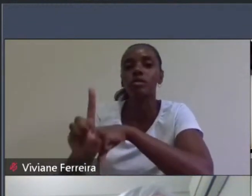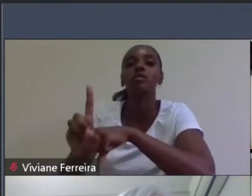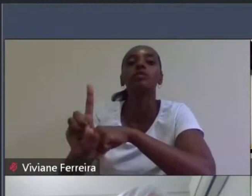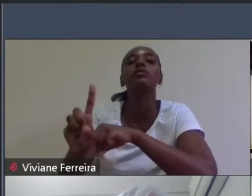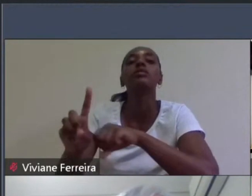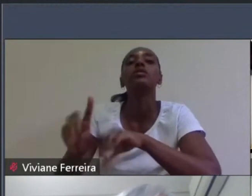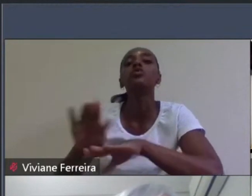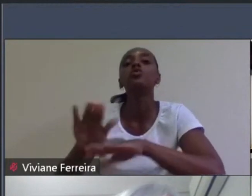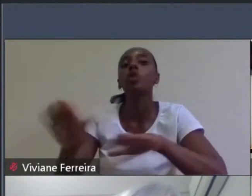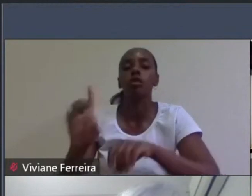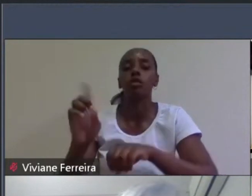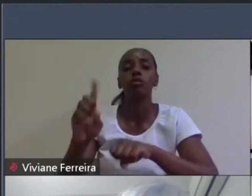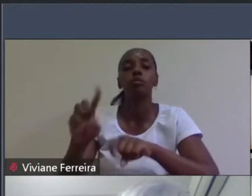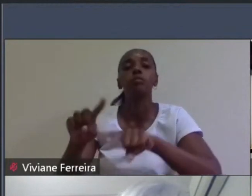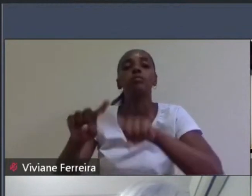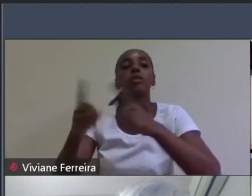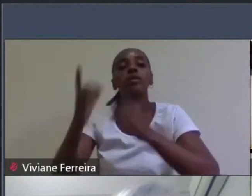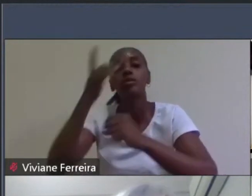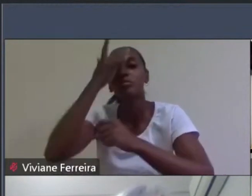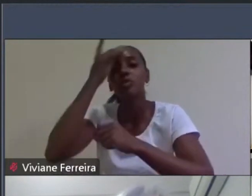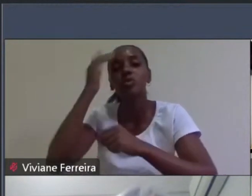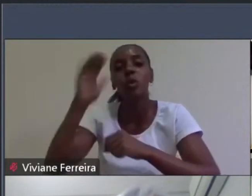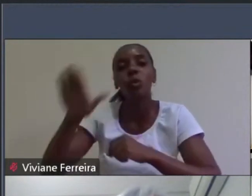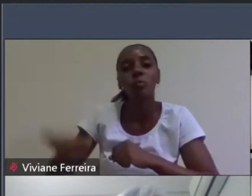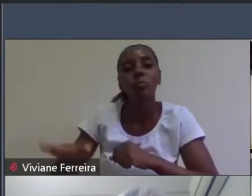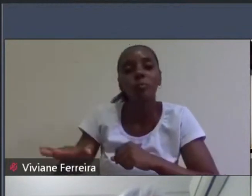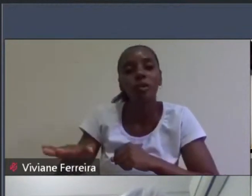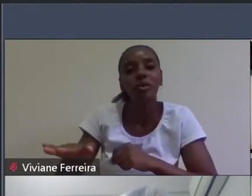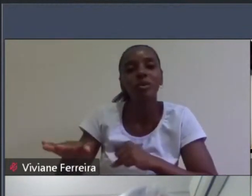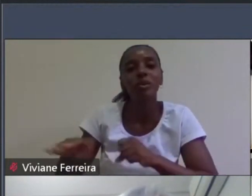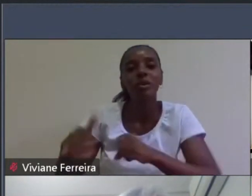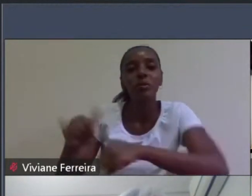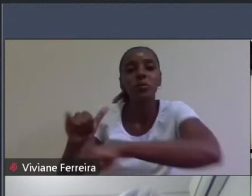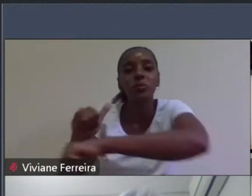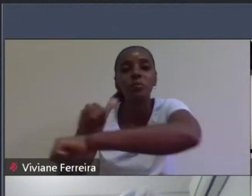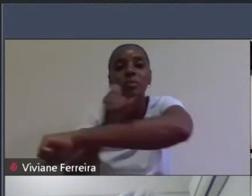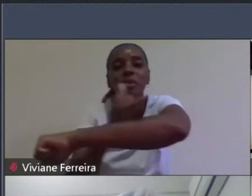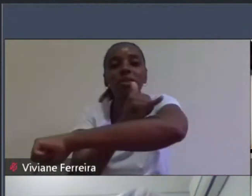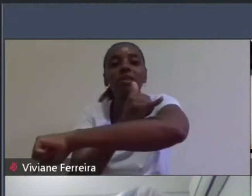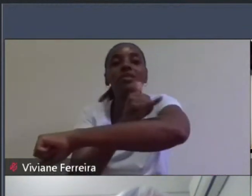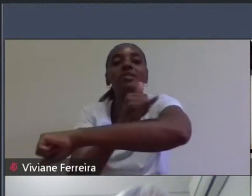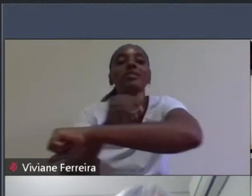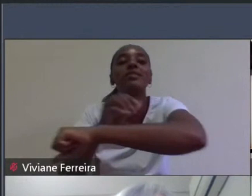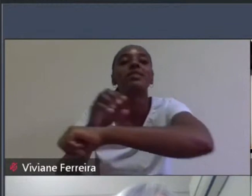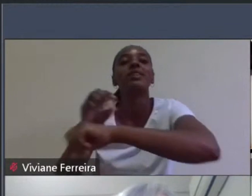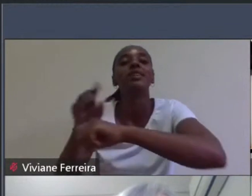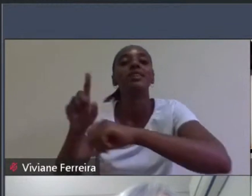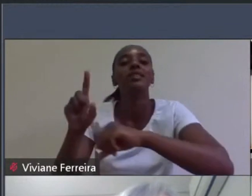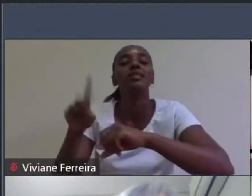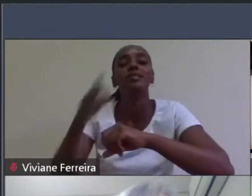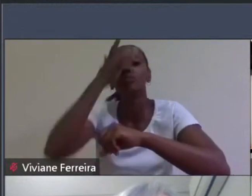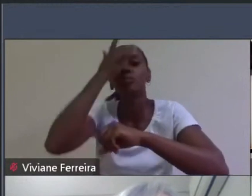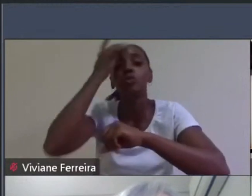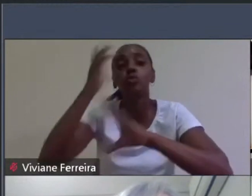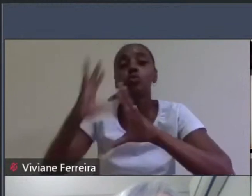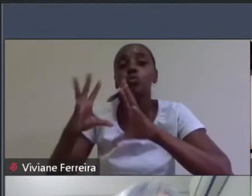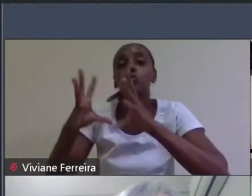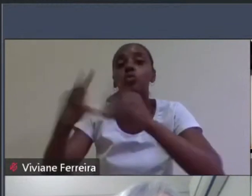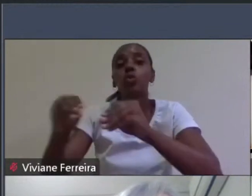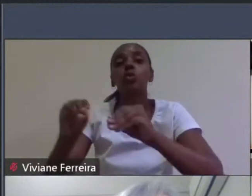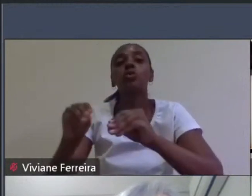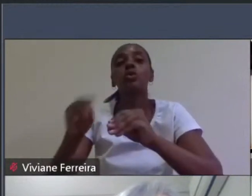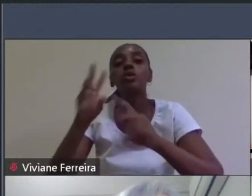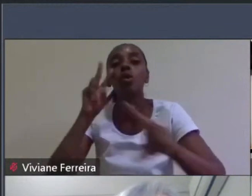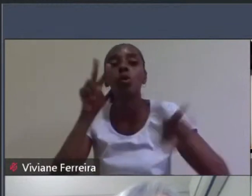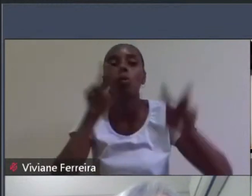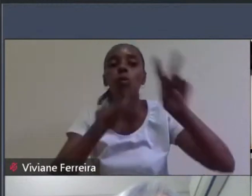pessoas baixinhas, para as obesas, para que todo mundo olhe de forma para